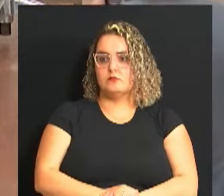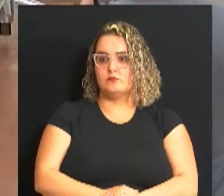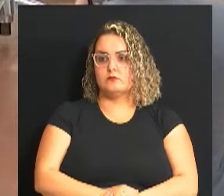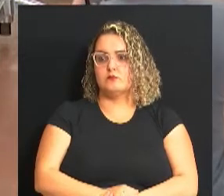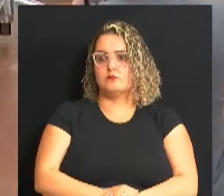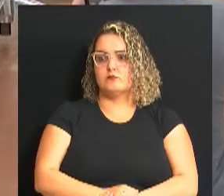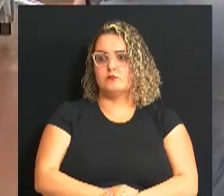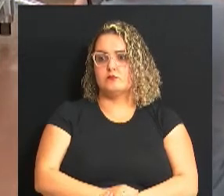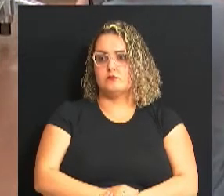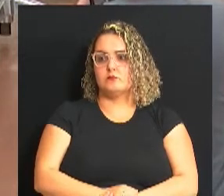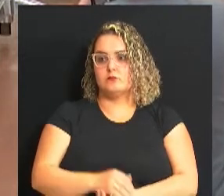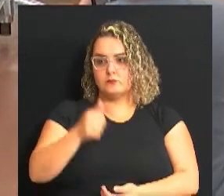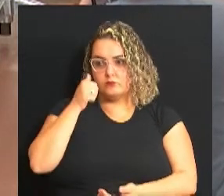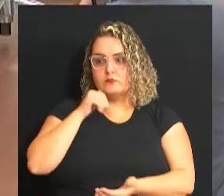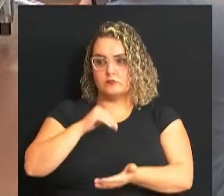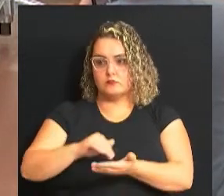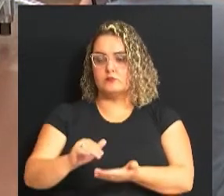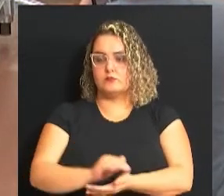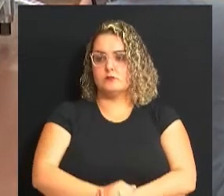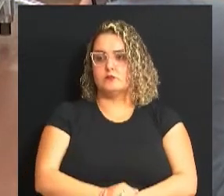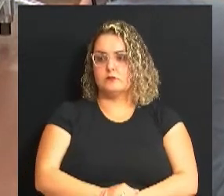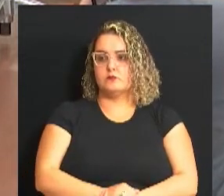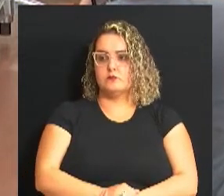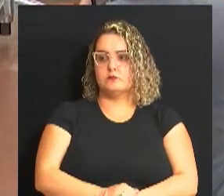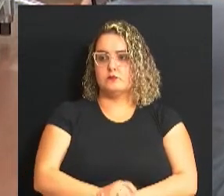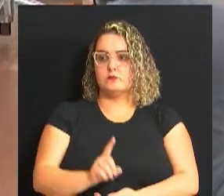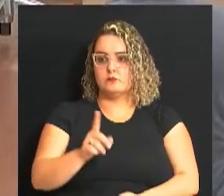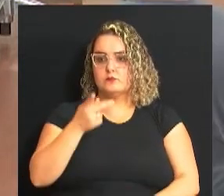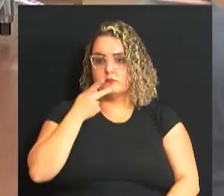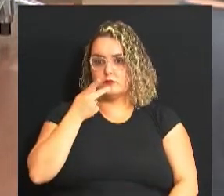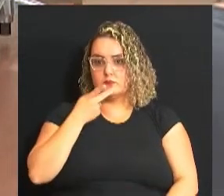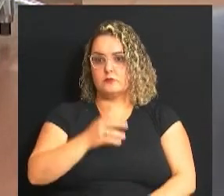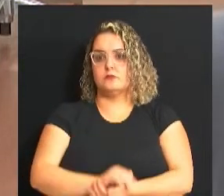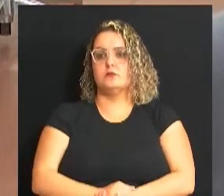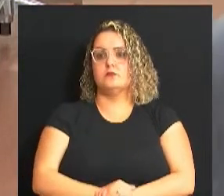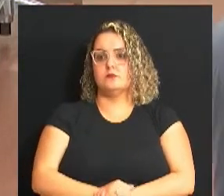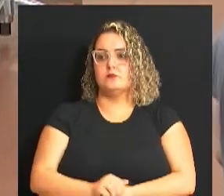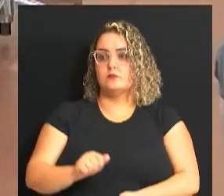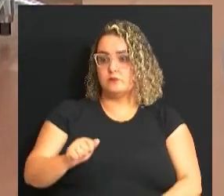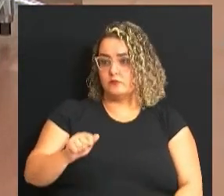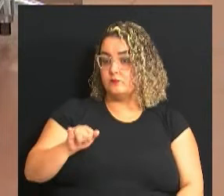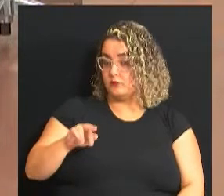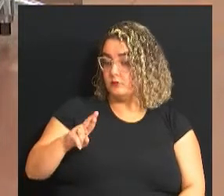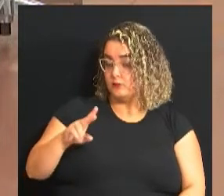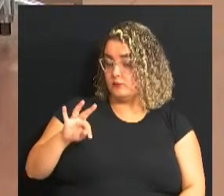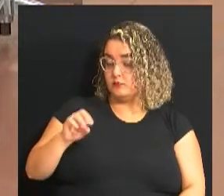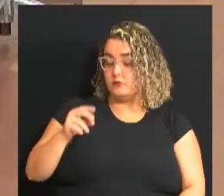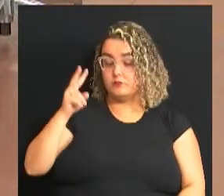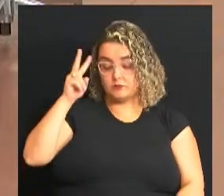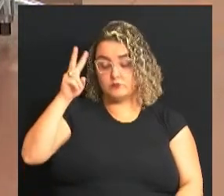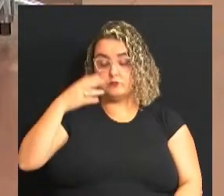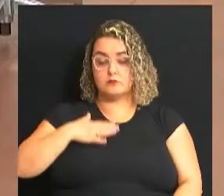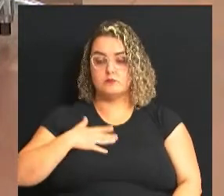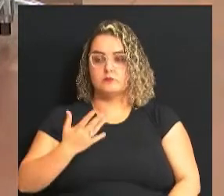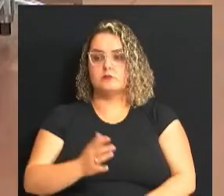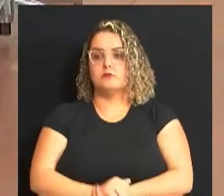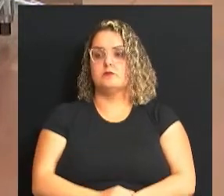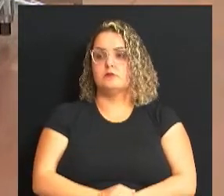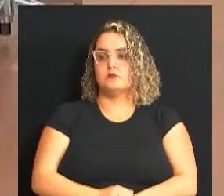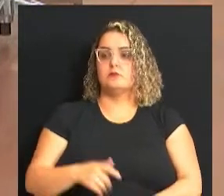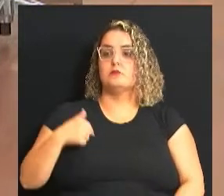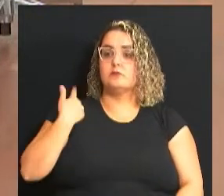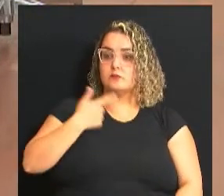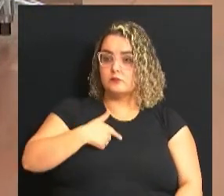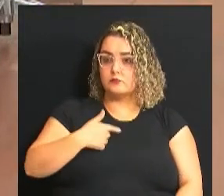com a secretária. Pois não. Eu não mencionei, e com a fala do Ayrton eu me recordei, nós estamos há praticamente